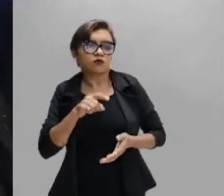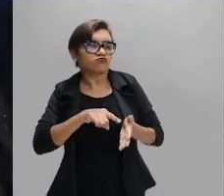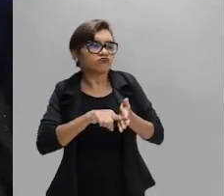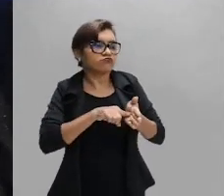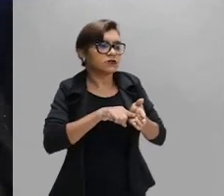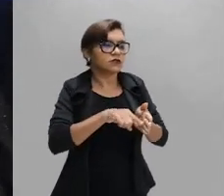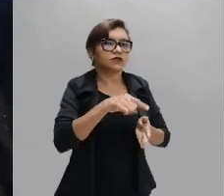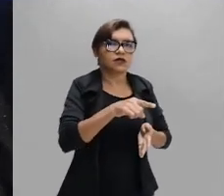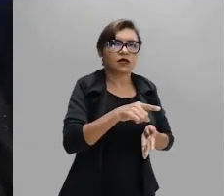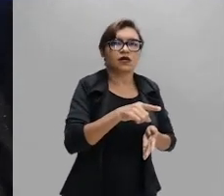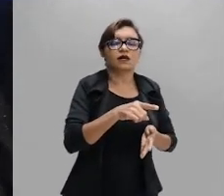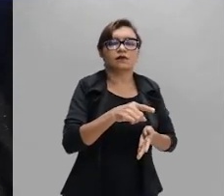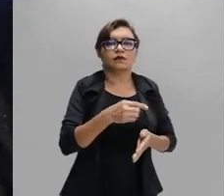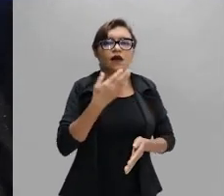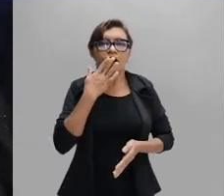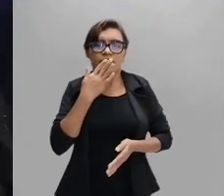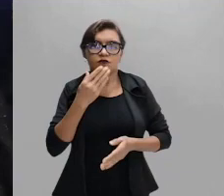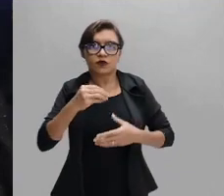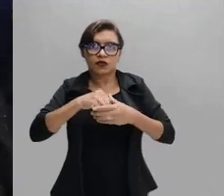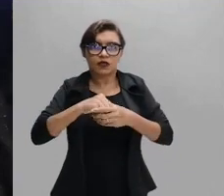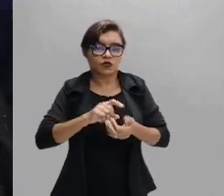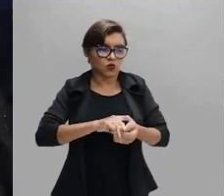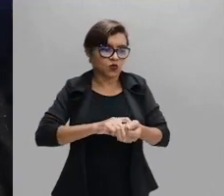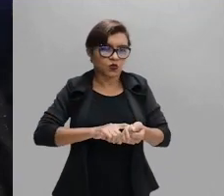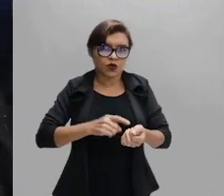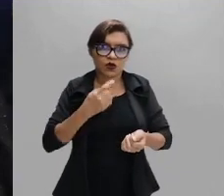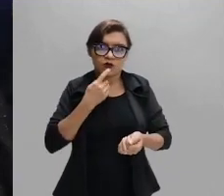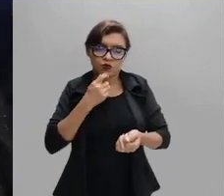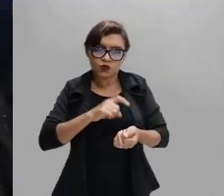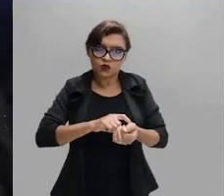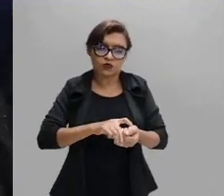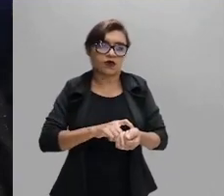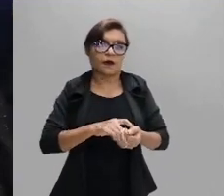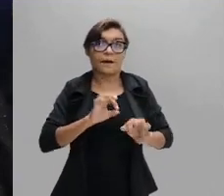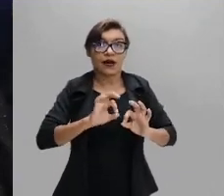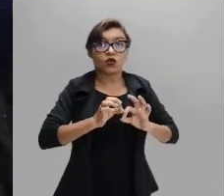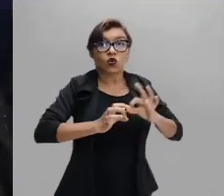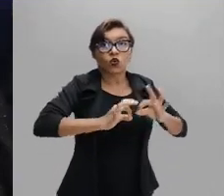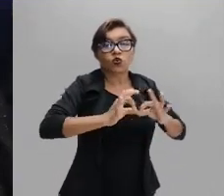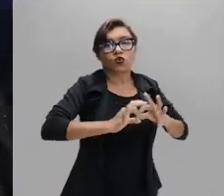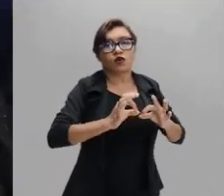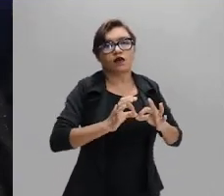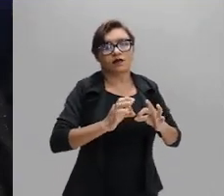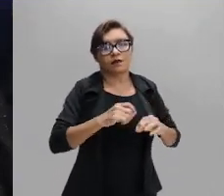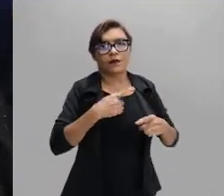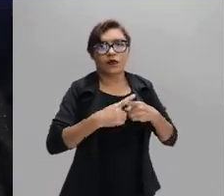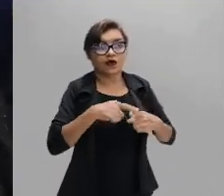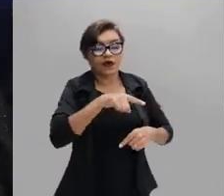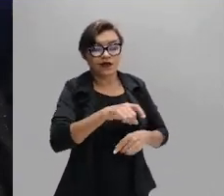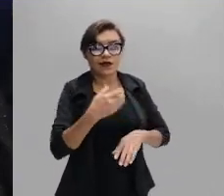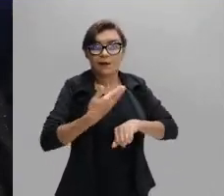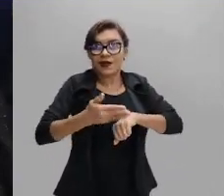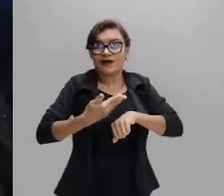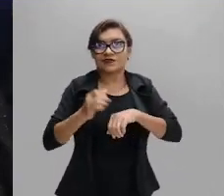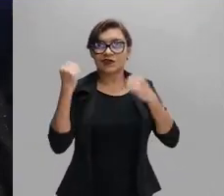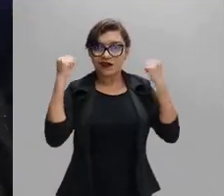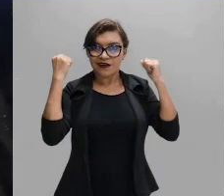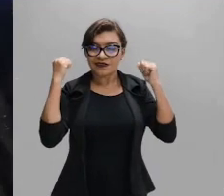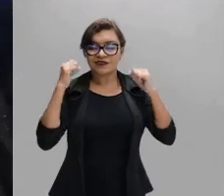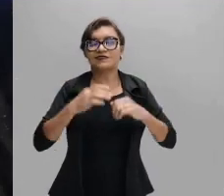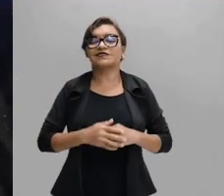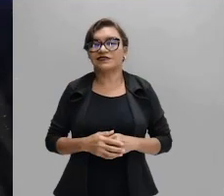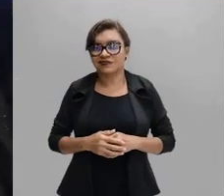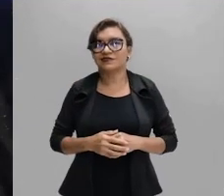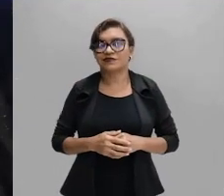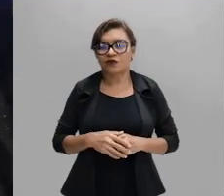de insulina que ele tem no sangue, de açúcar no sangue. E geralmente está bem controlado. Através de quê? De exercícios físicos. O que ele vinha fazendo antigamente